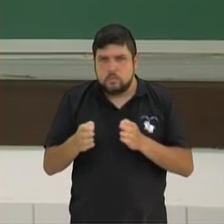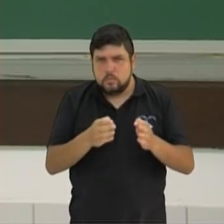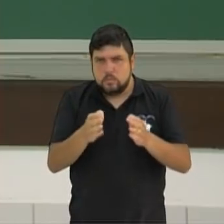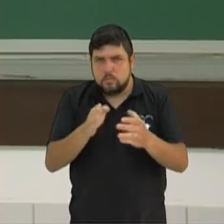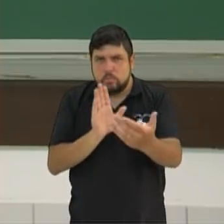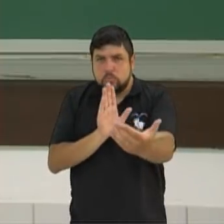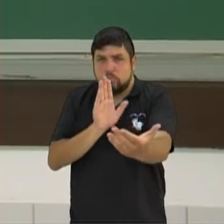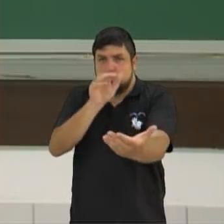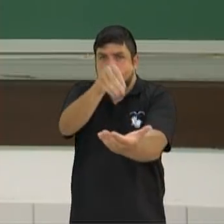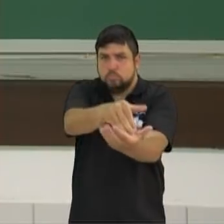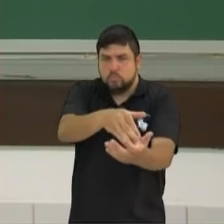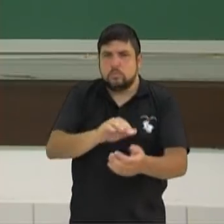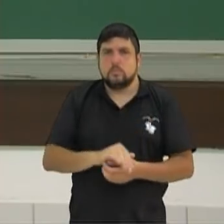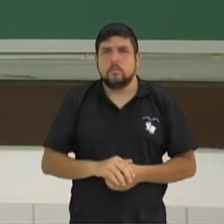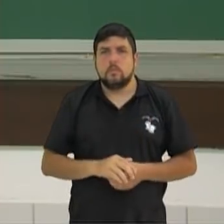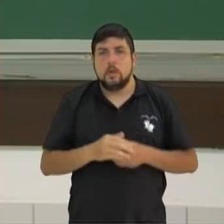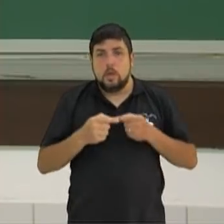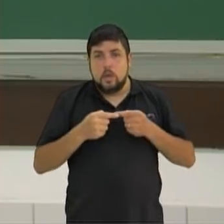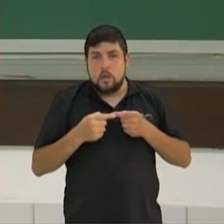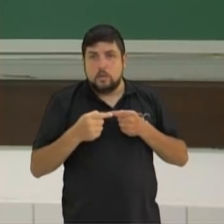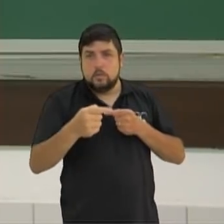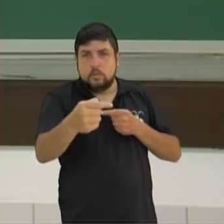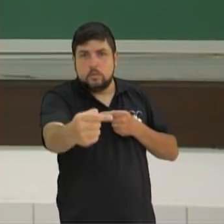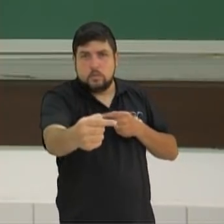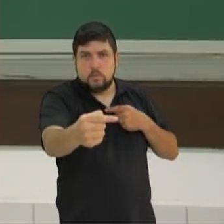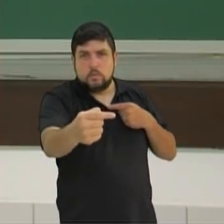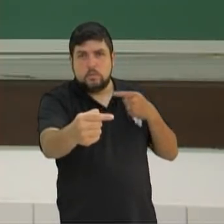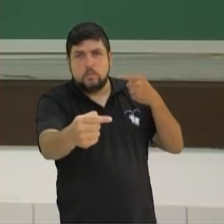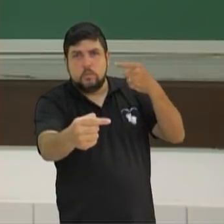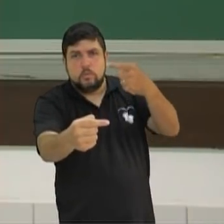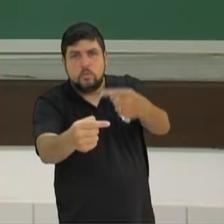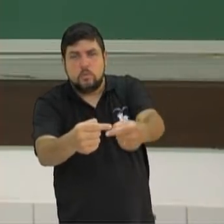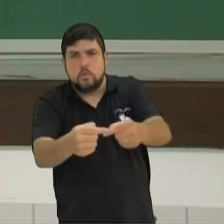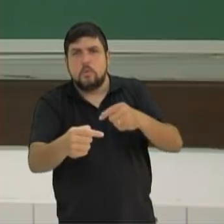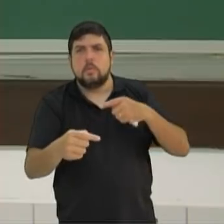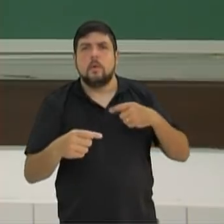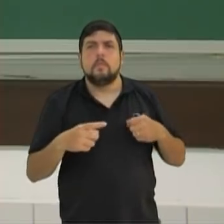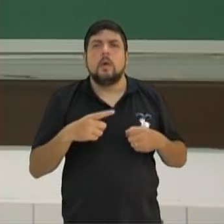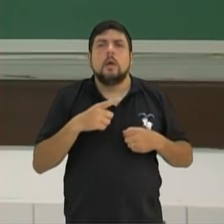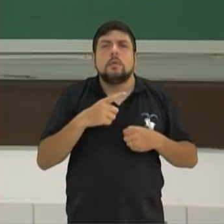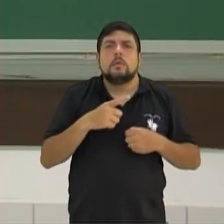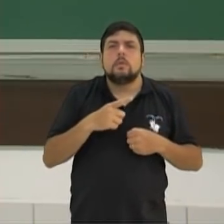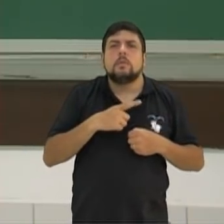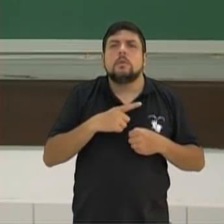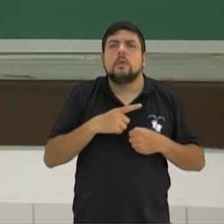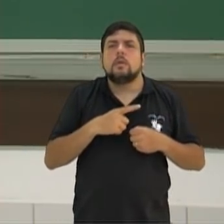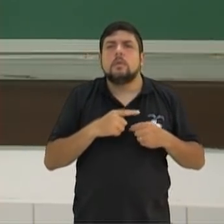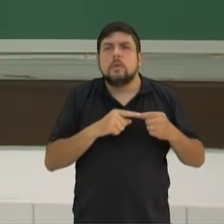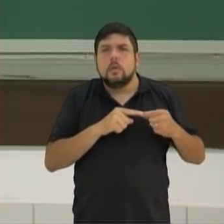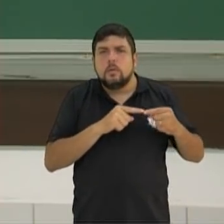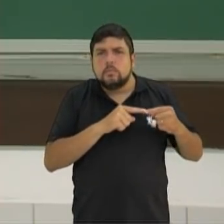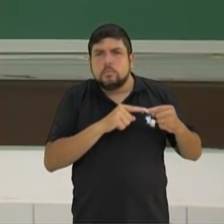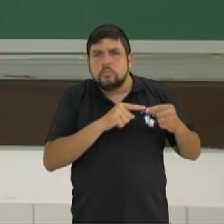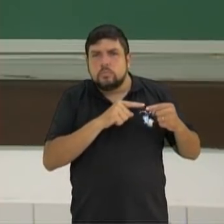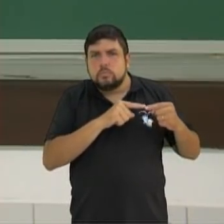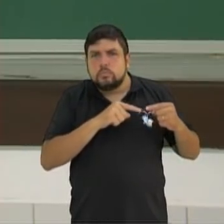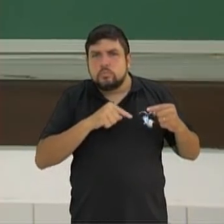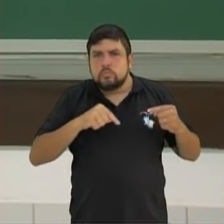completado, e dentro desse percurso existem pontos, os chamados pontos de